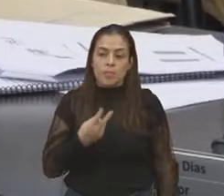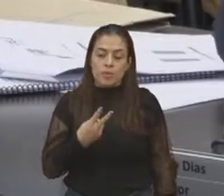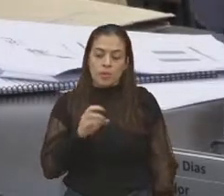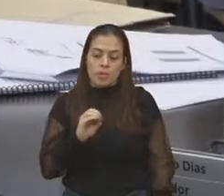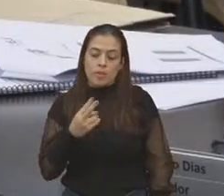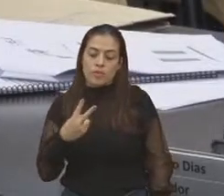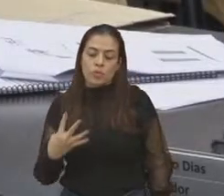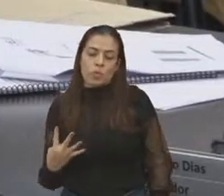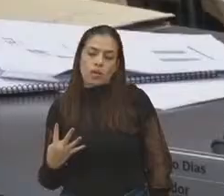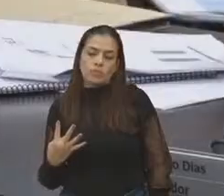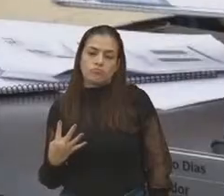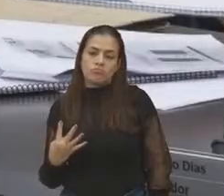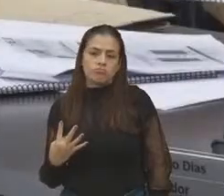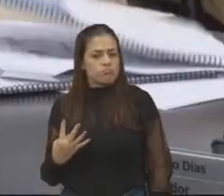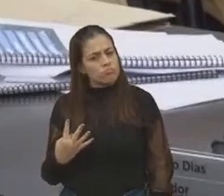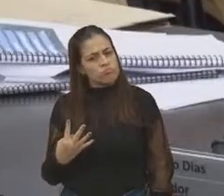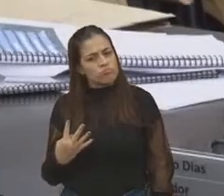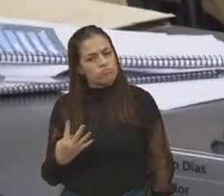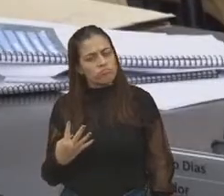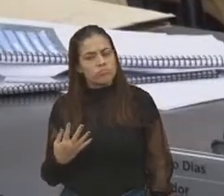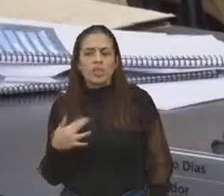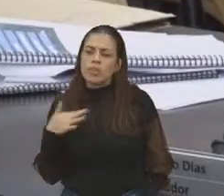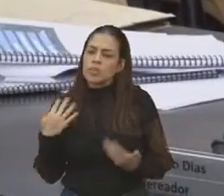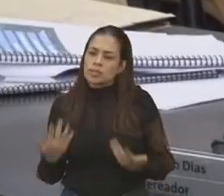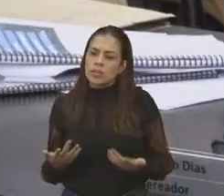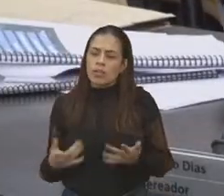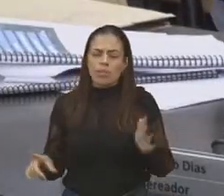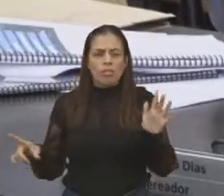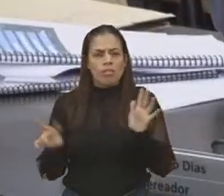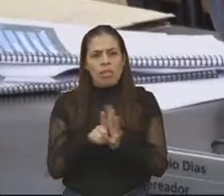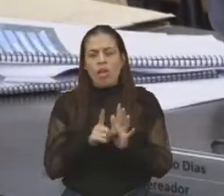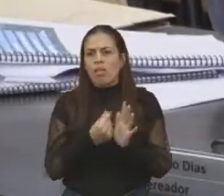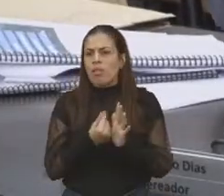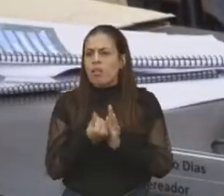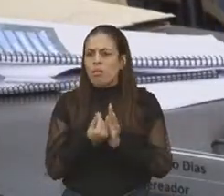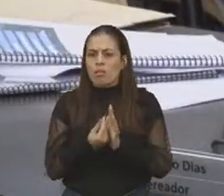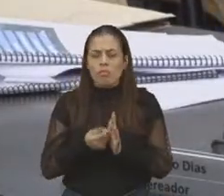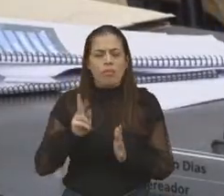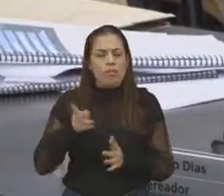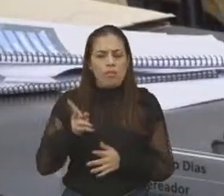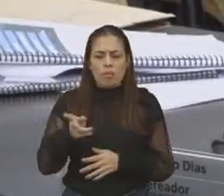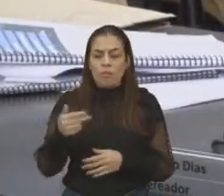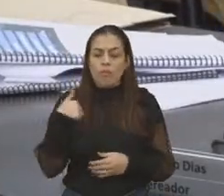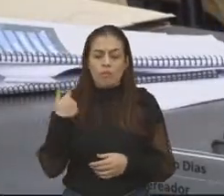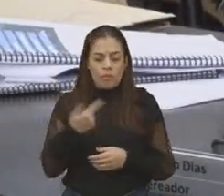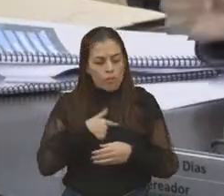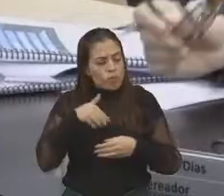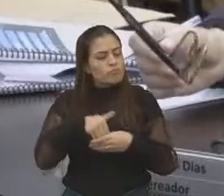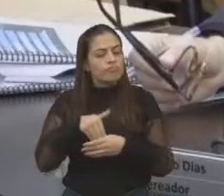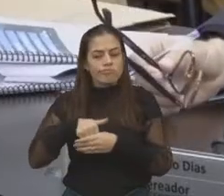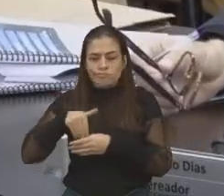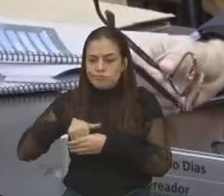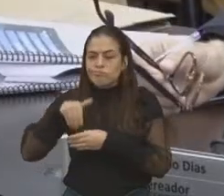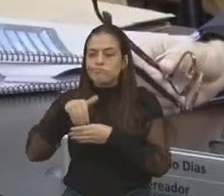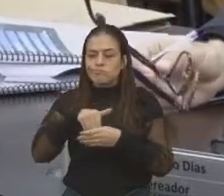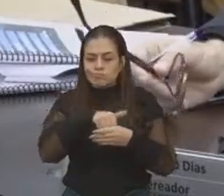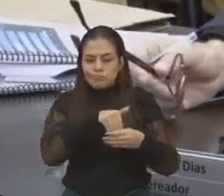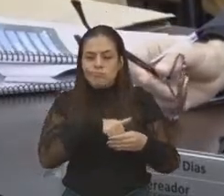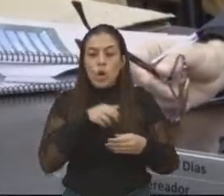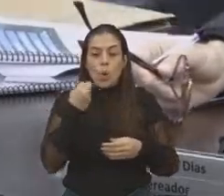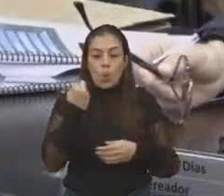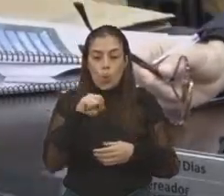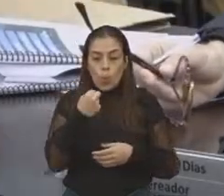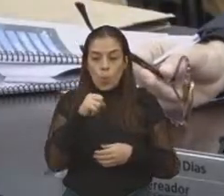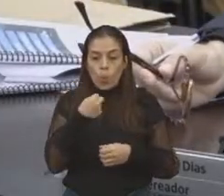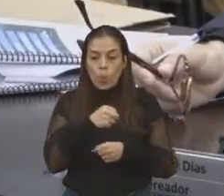E esse pronto-socorro estava em todas as leis diretrizes orçamentárias que nós votamos aqui na Câmara Municipal. 8